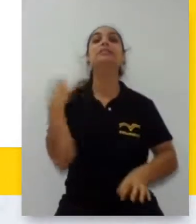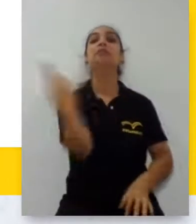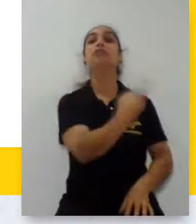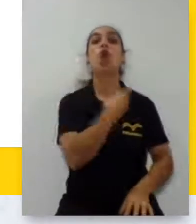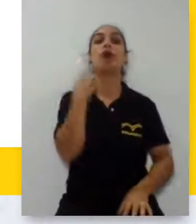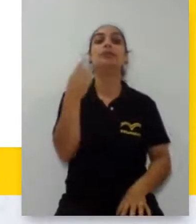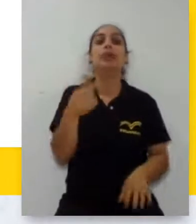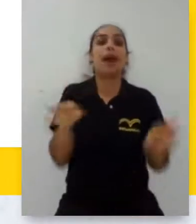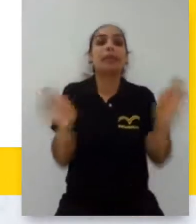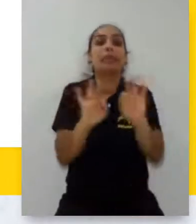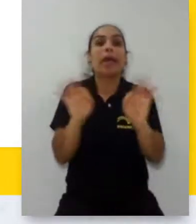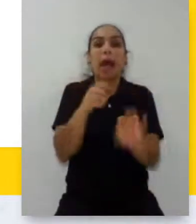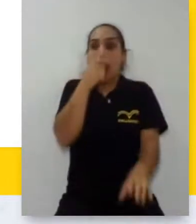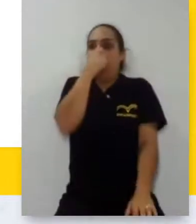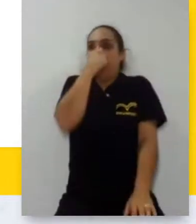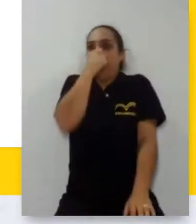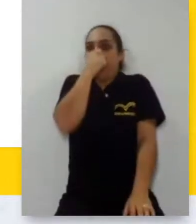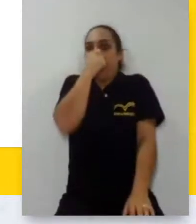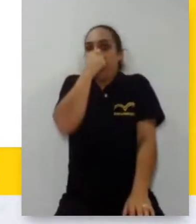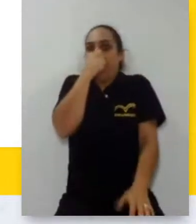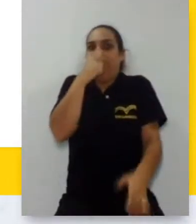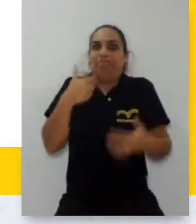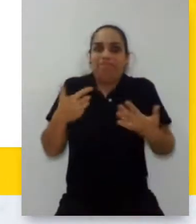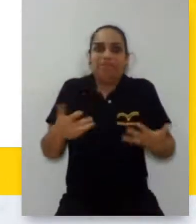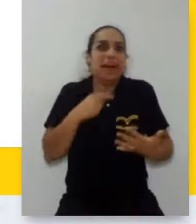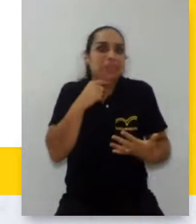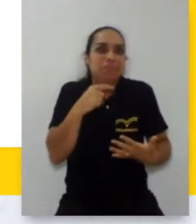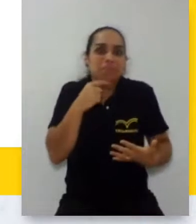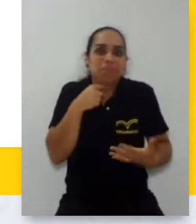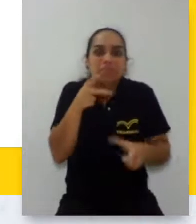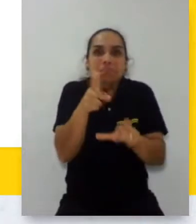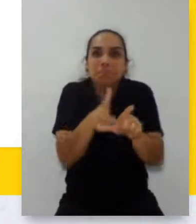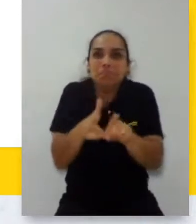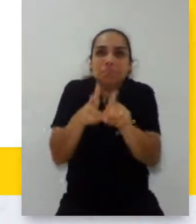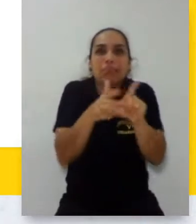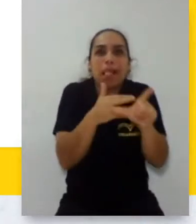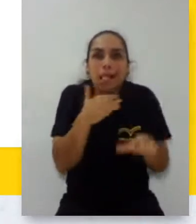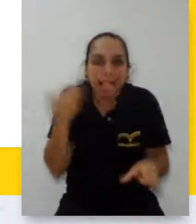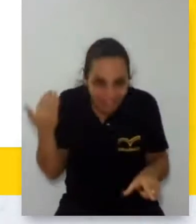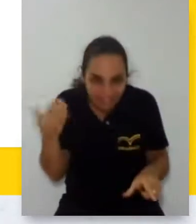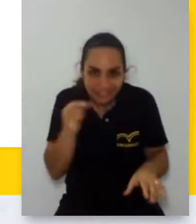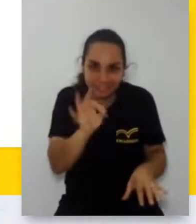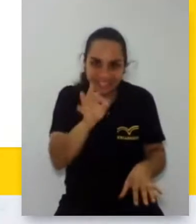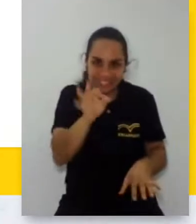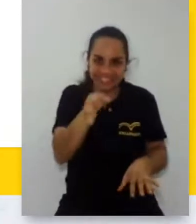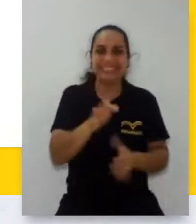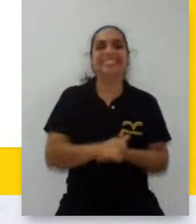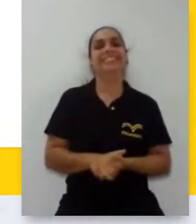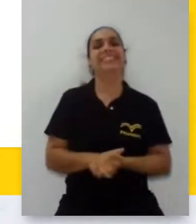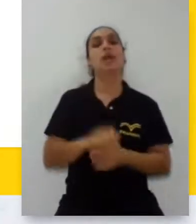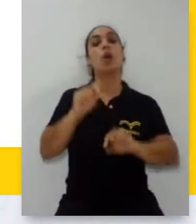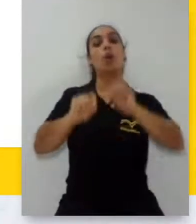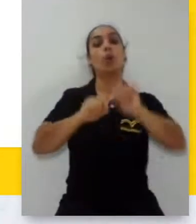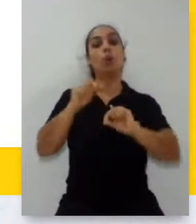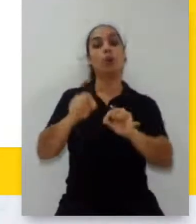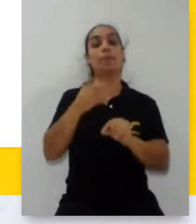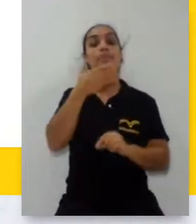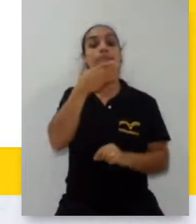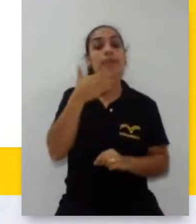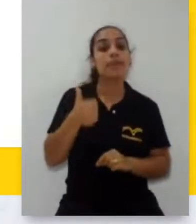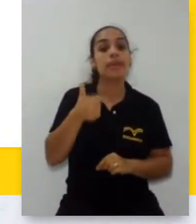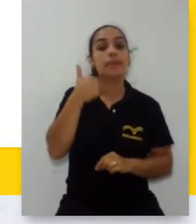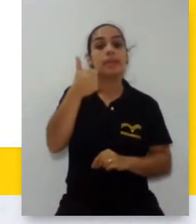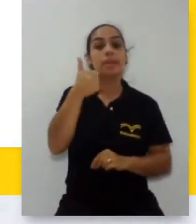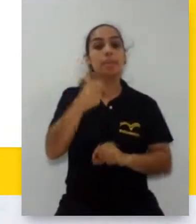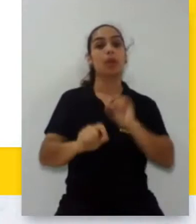isso, continuem comigo aqui na live. Nós temos melhoras da dilatação bronquiolar. O que isso significa? Melhoras a nível pulmonar,